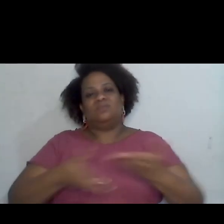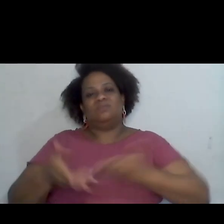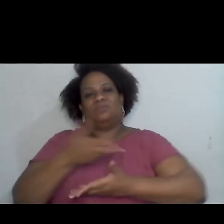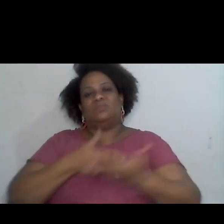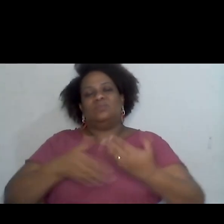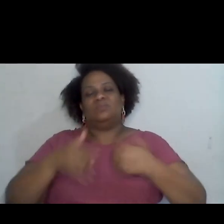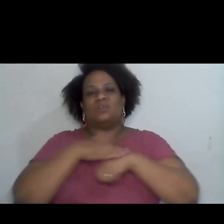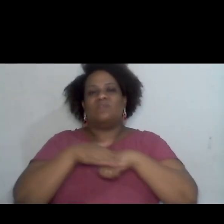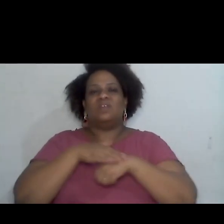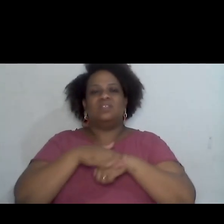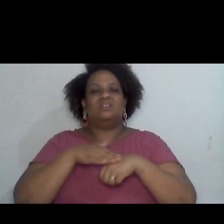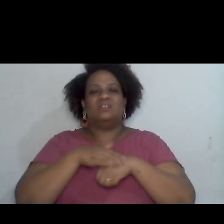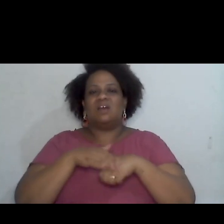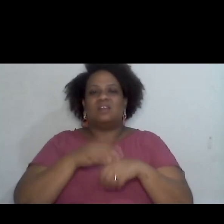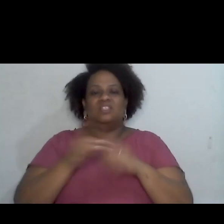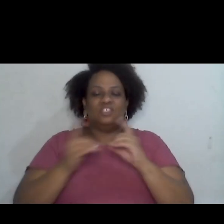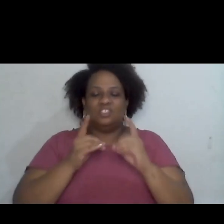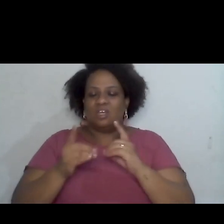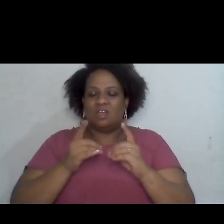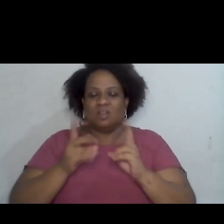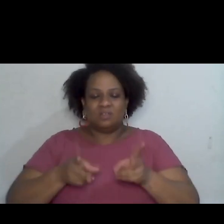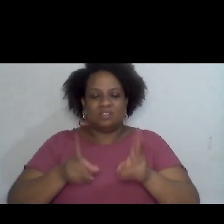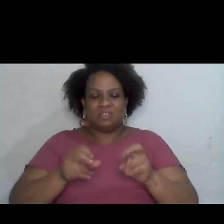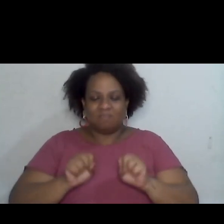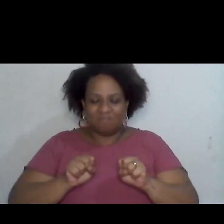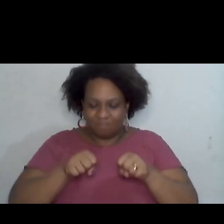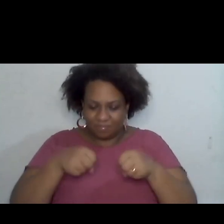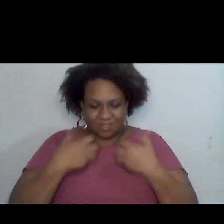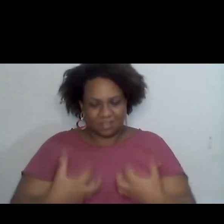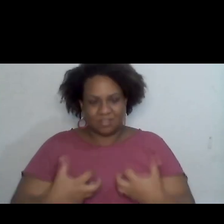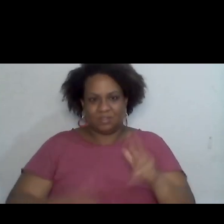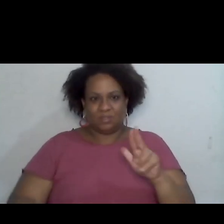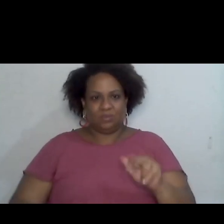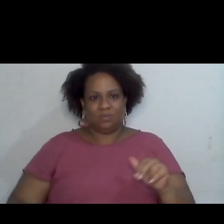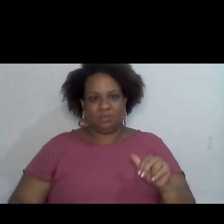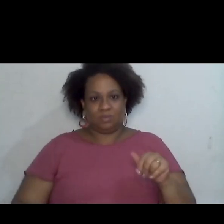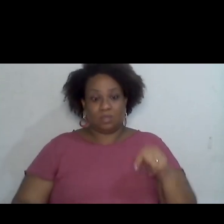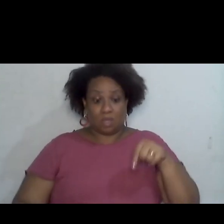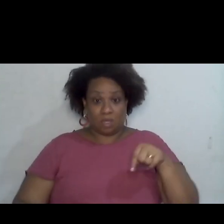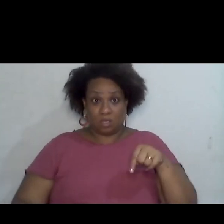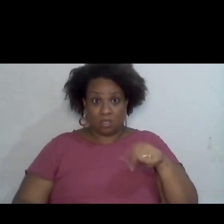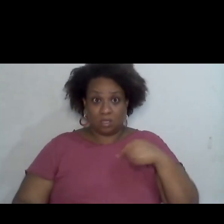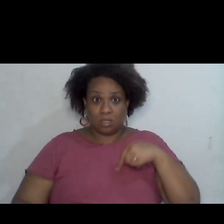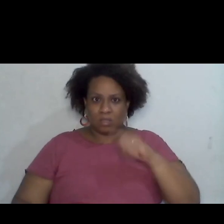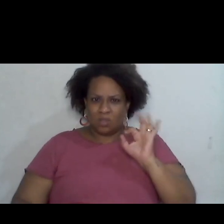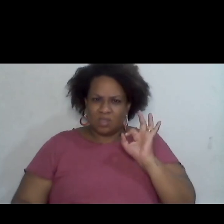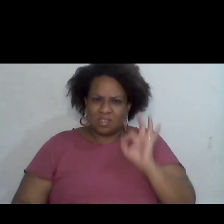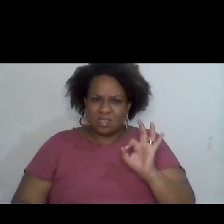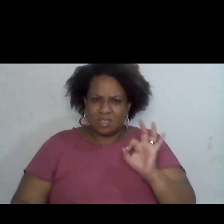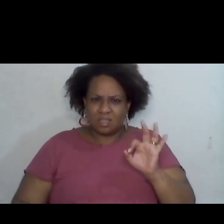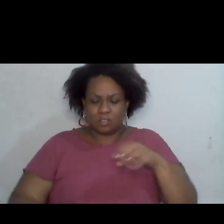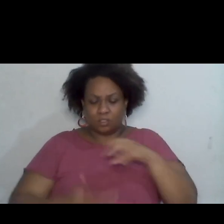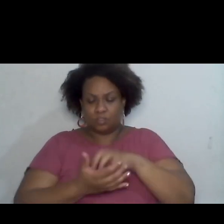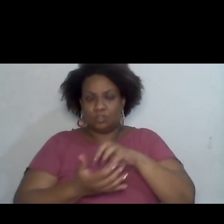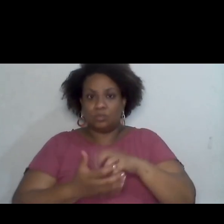para a construção coletiva e para ajudar na organização do setor. O setor, com certeza, os setores culturais